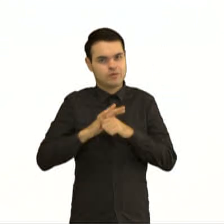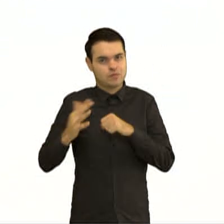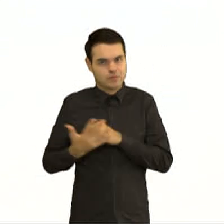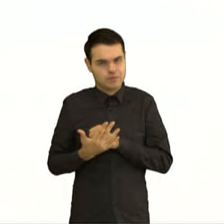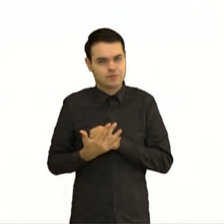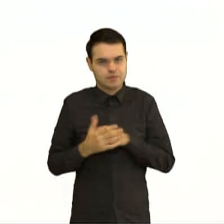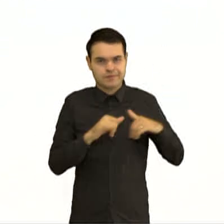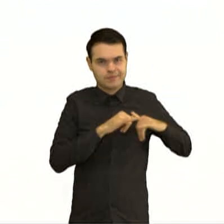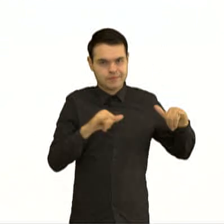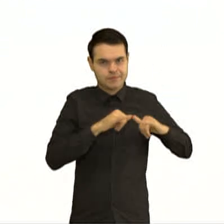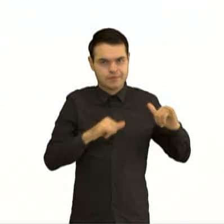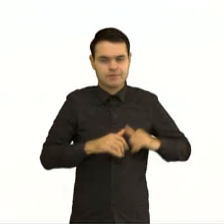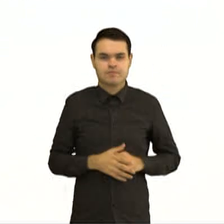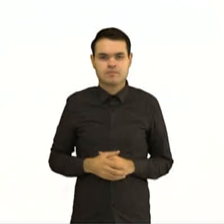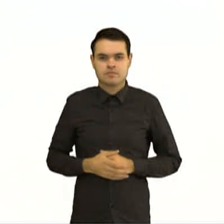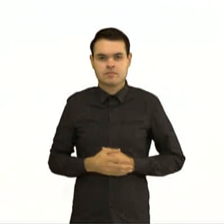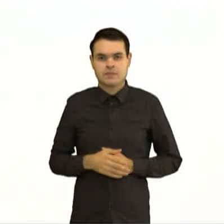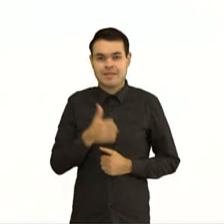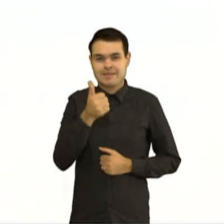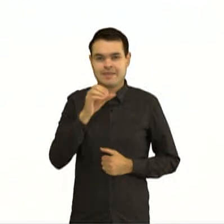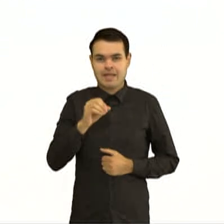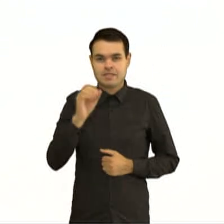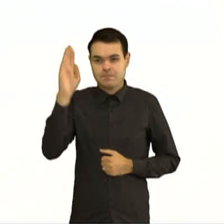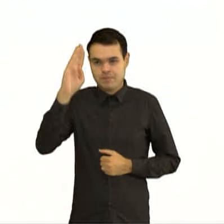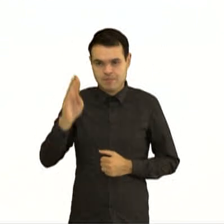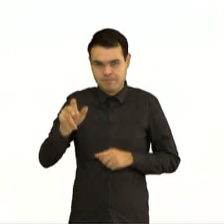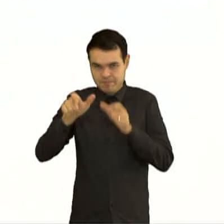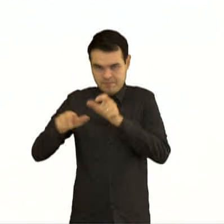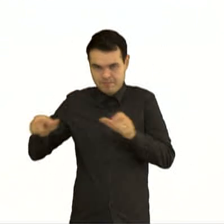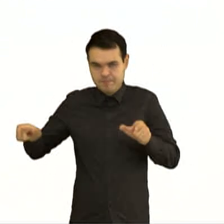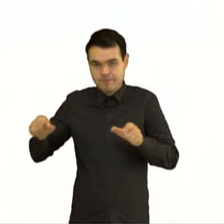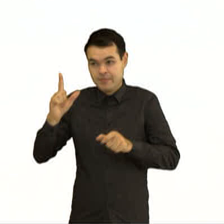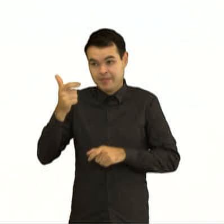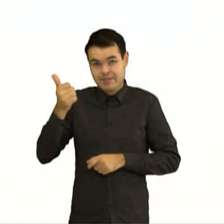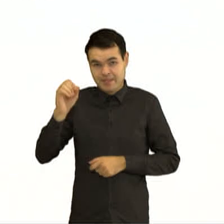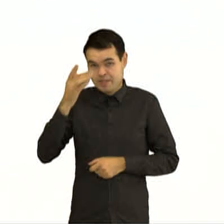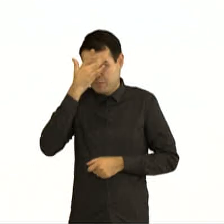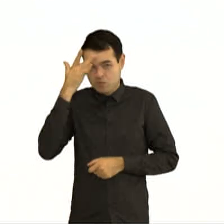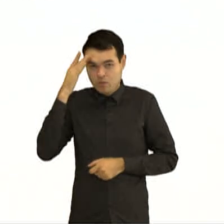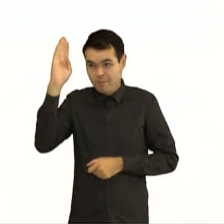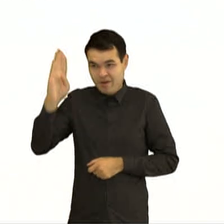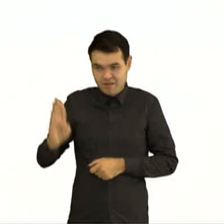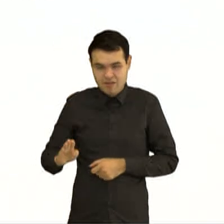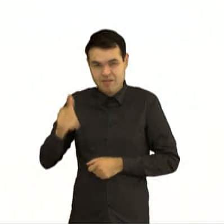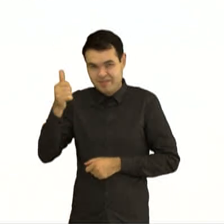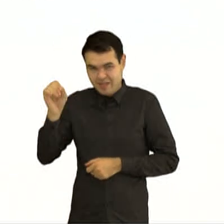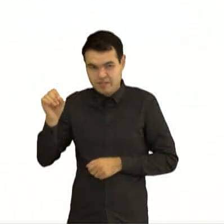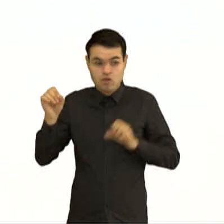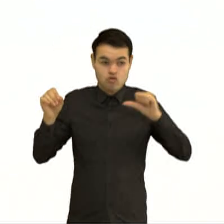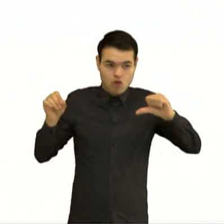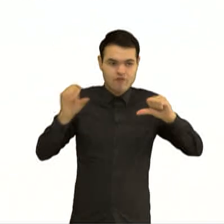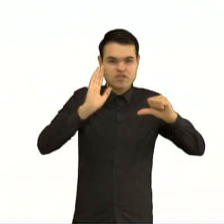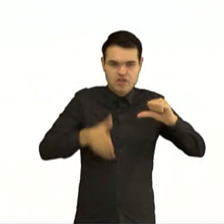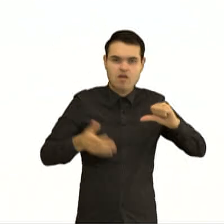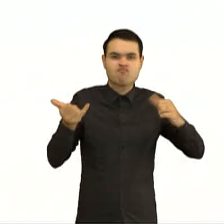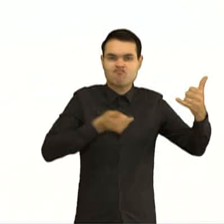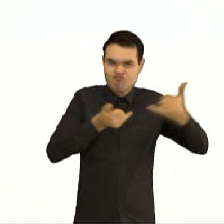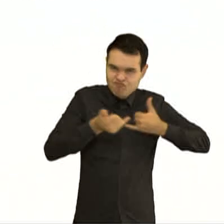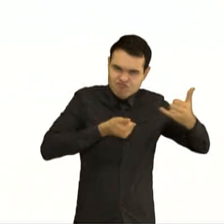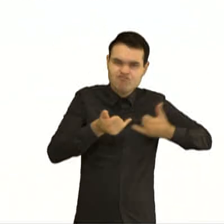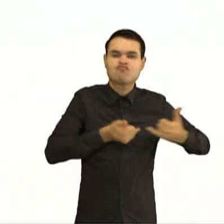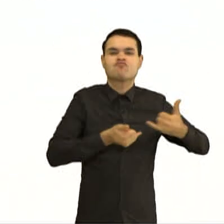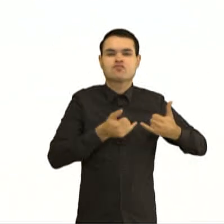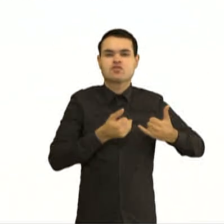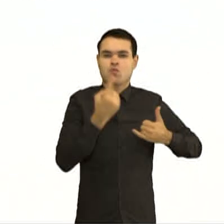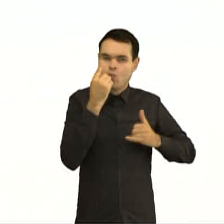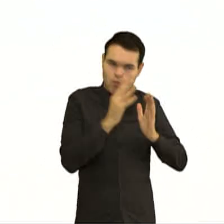9 entre cada 10 brasileiros com acesso à internet já receberam pelo menos um